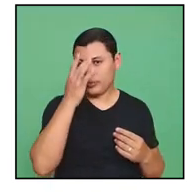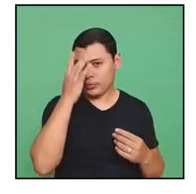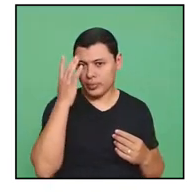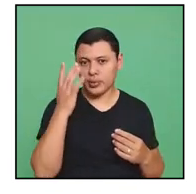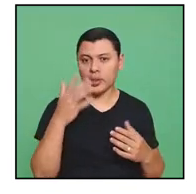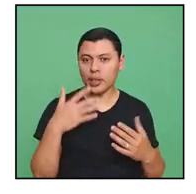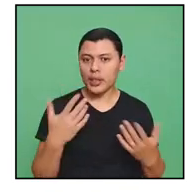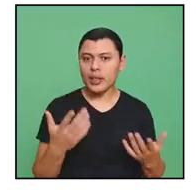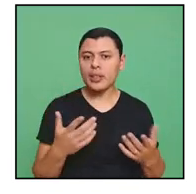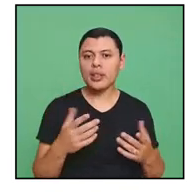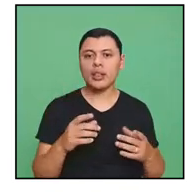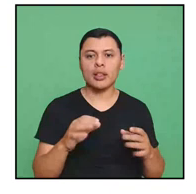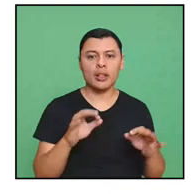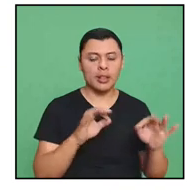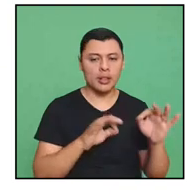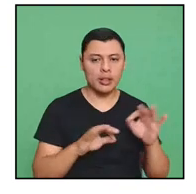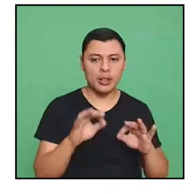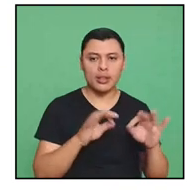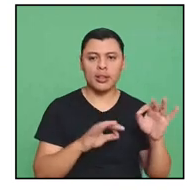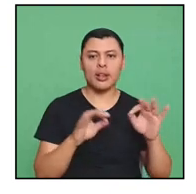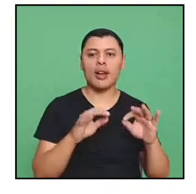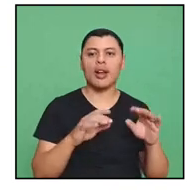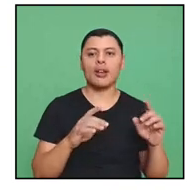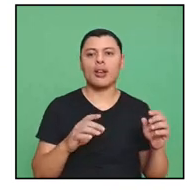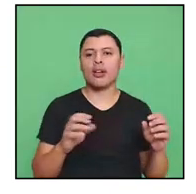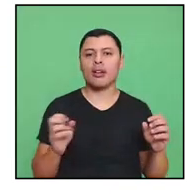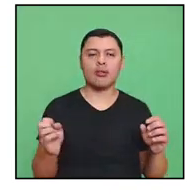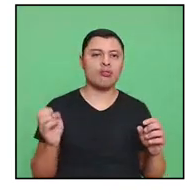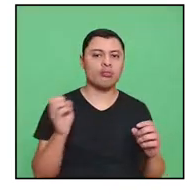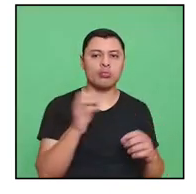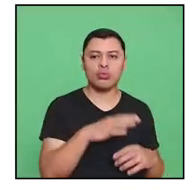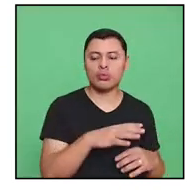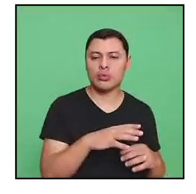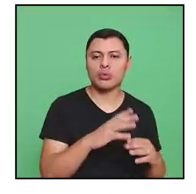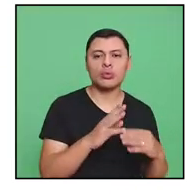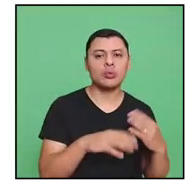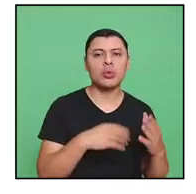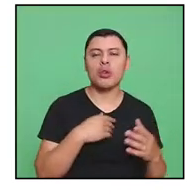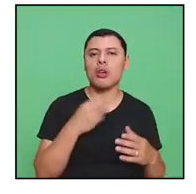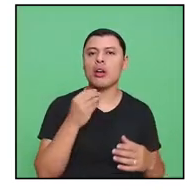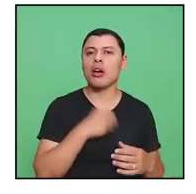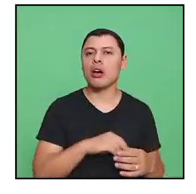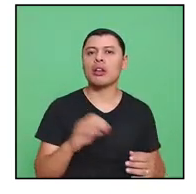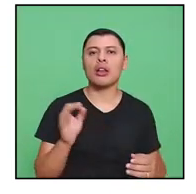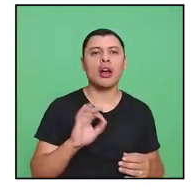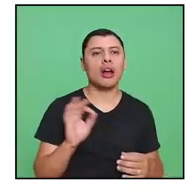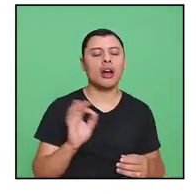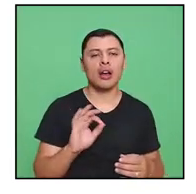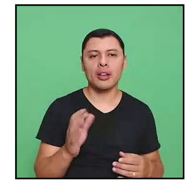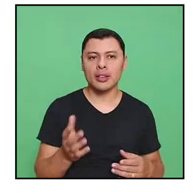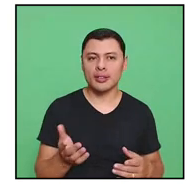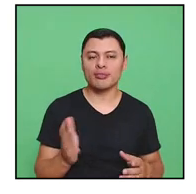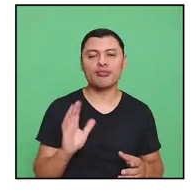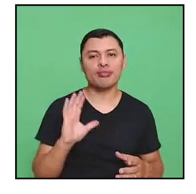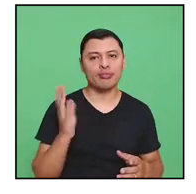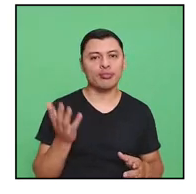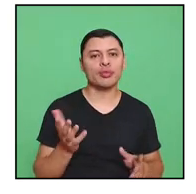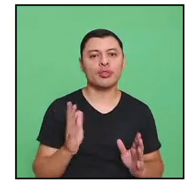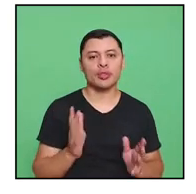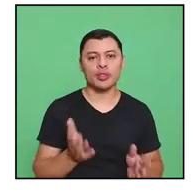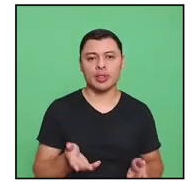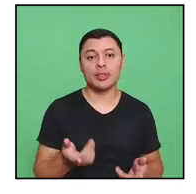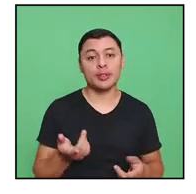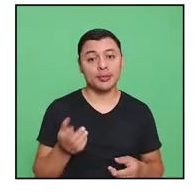fiz um trabalho numa plataforma tal, vendeu em outra plataforma e eu não ganhei nada. E aí, realmente, assim, não